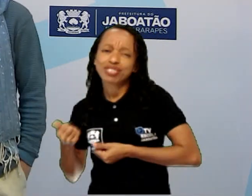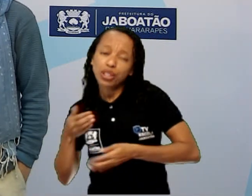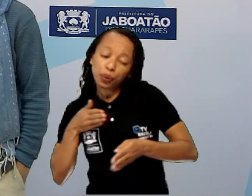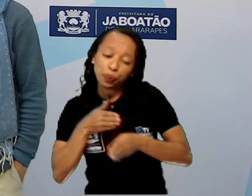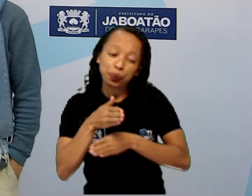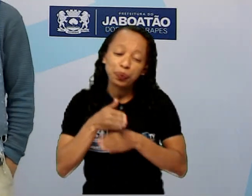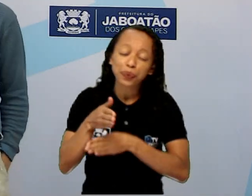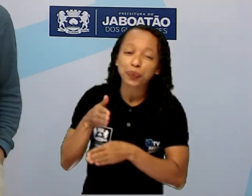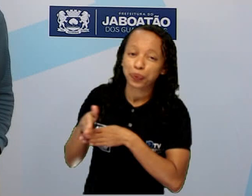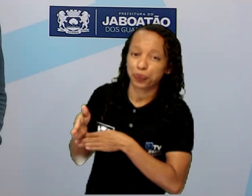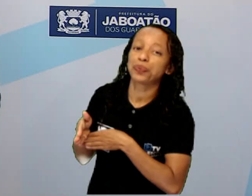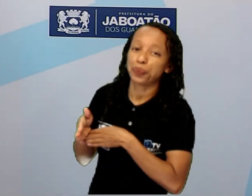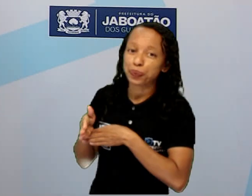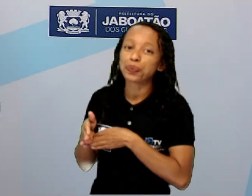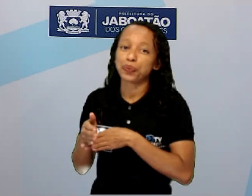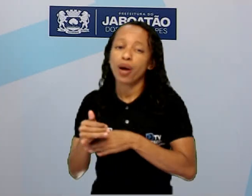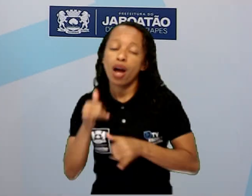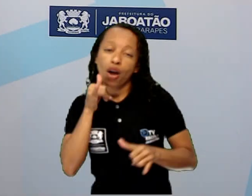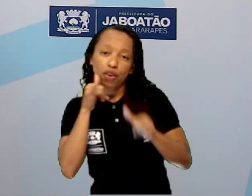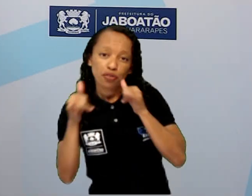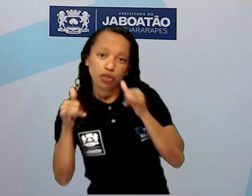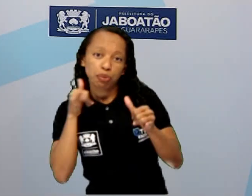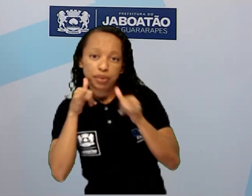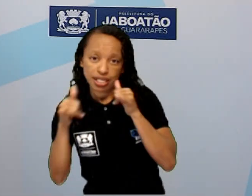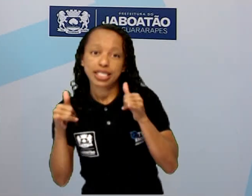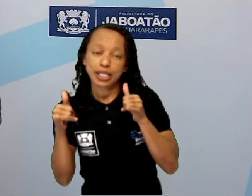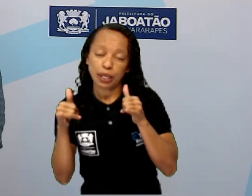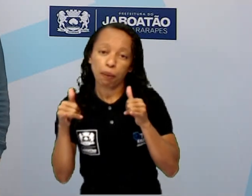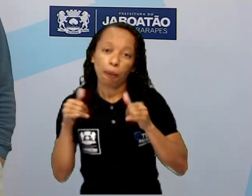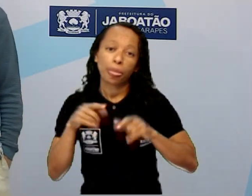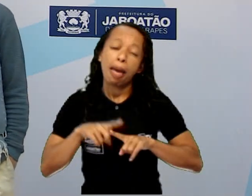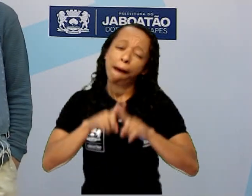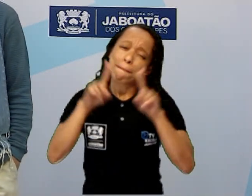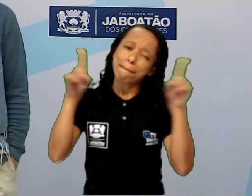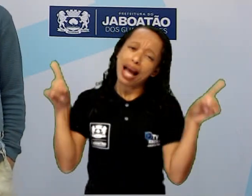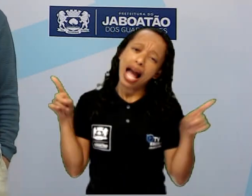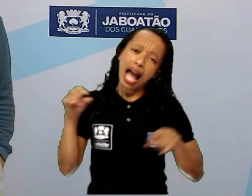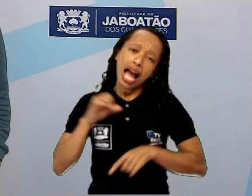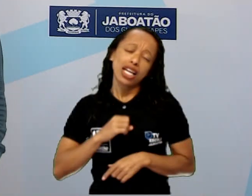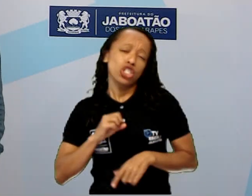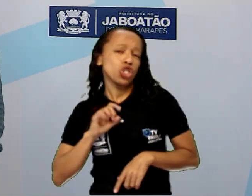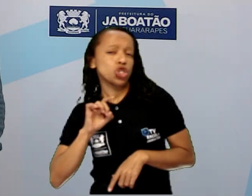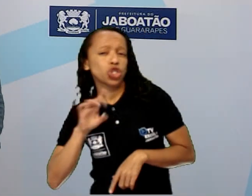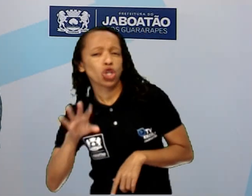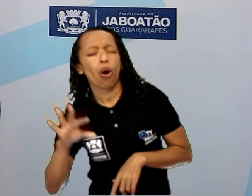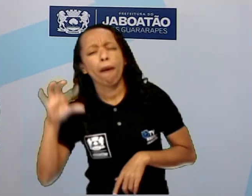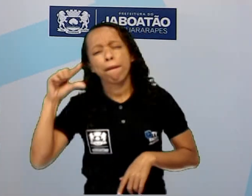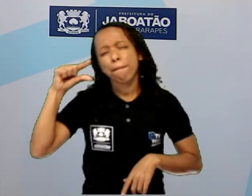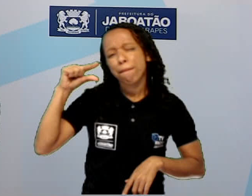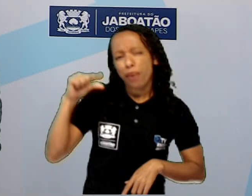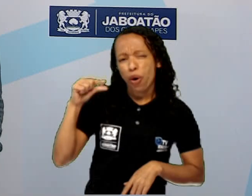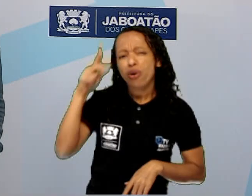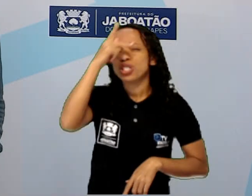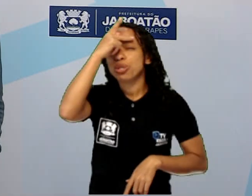essa informação, que infelizmente não é o caso da maioria das pessoas. Mas em contraponto à